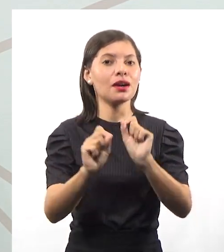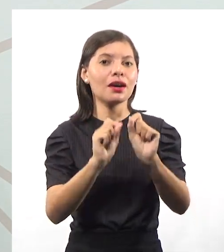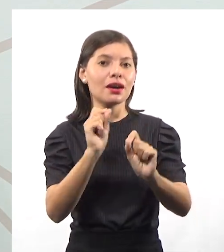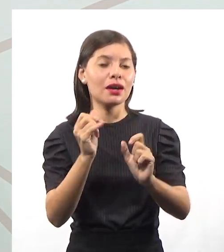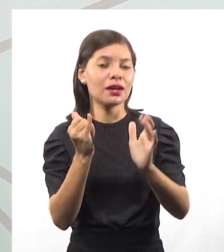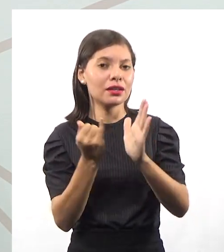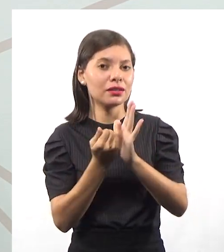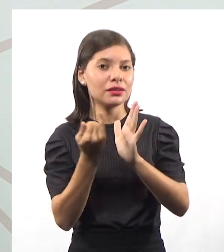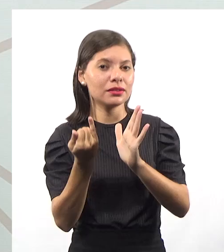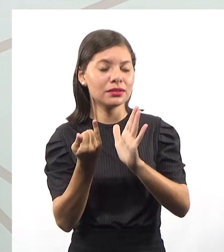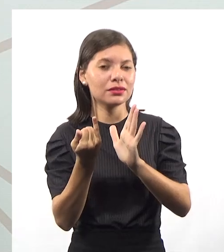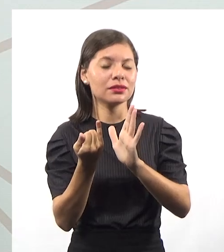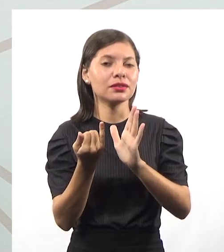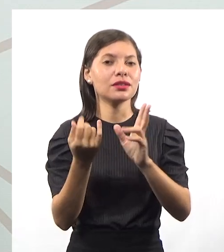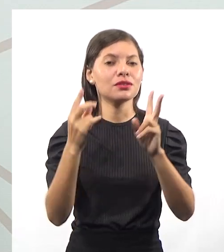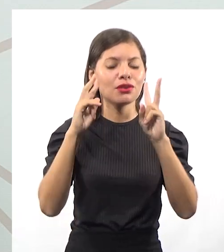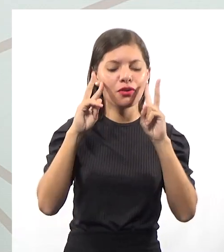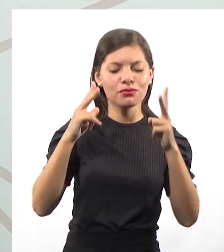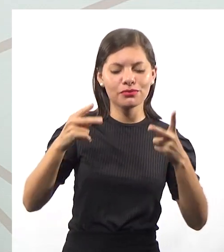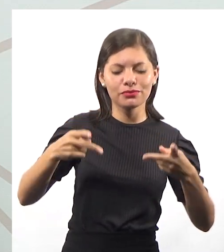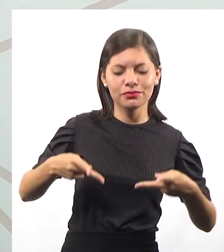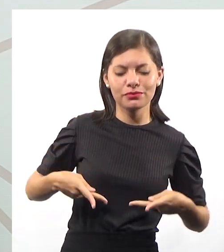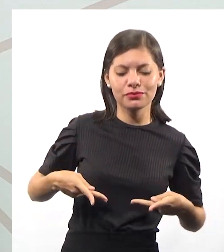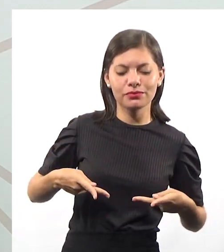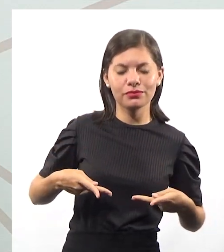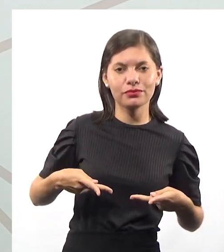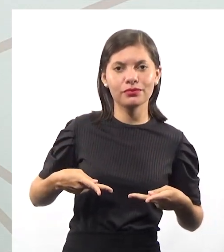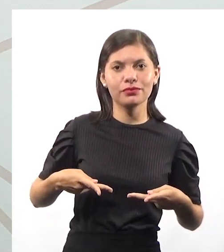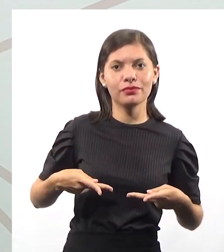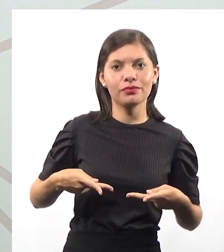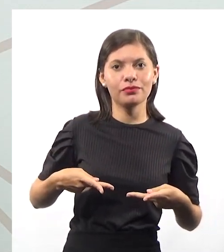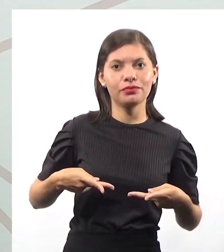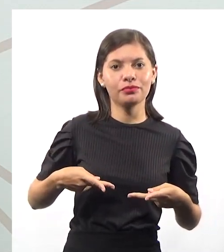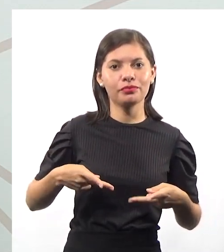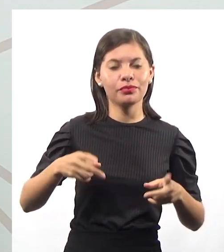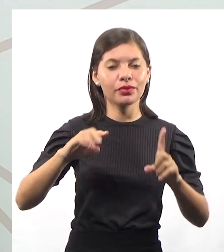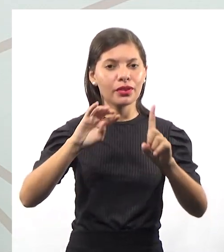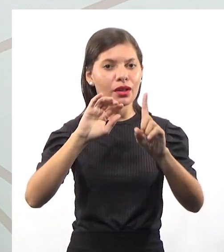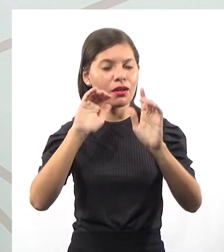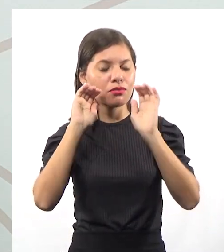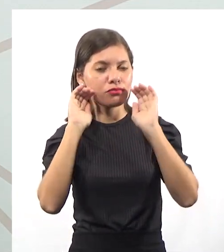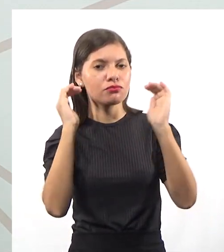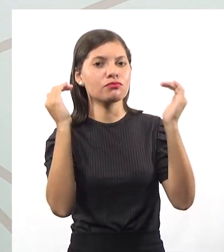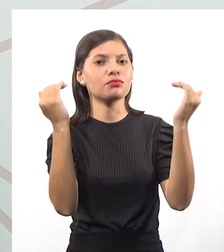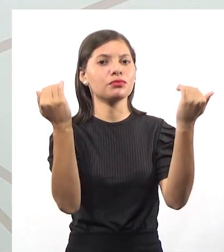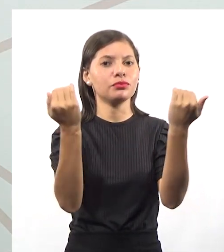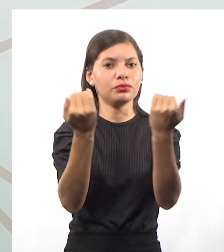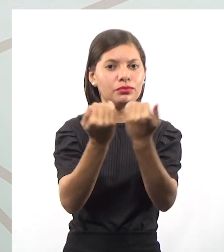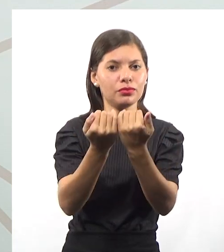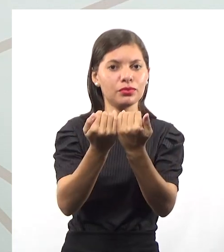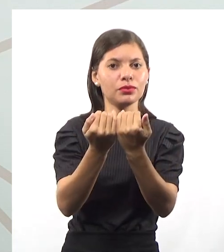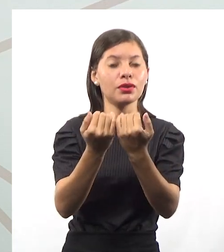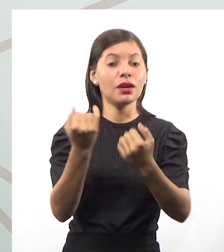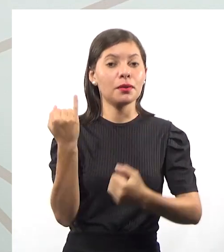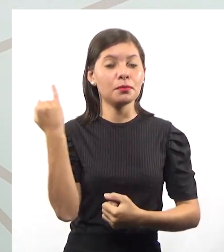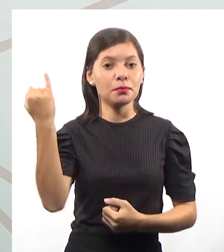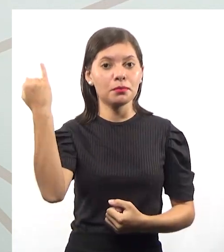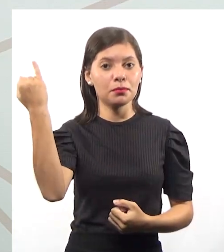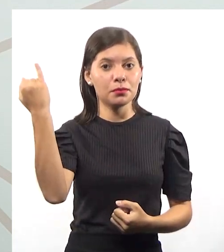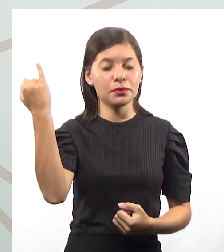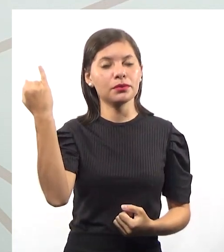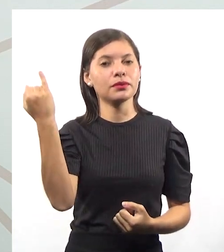ao desenvolvimento, à identidade, ao se reconhecer e ao se reconhecer no coletivo. Então, esse é